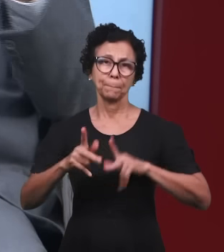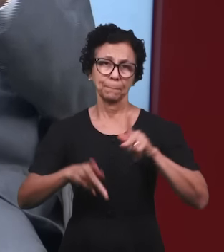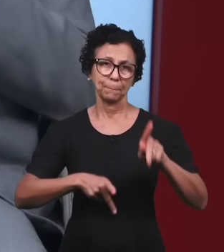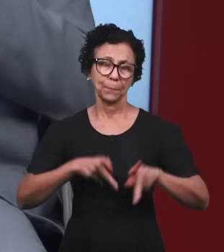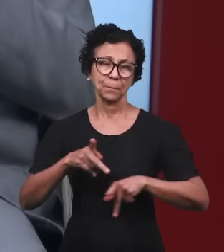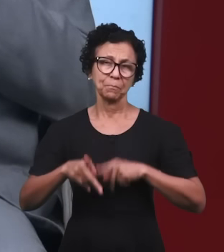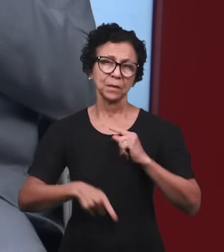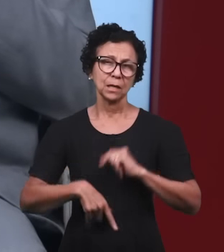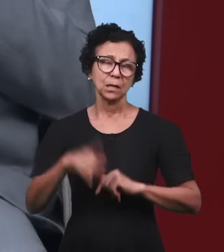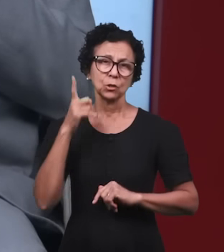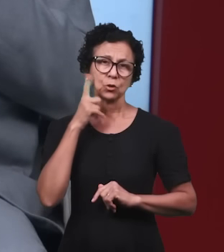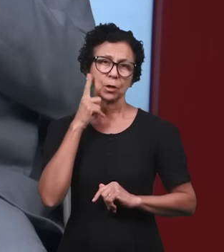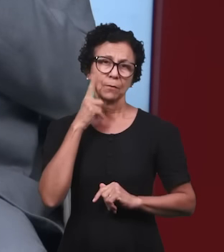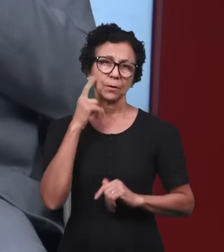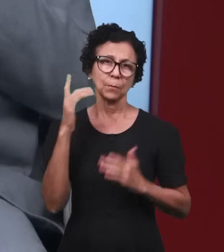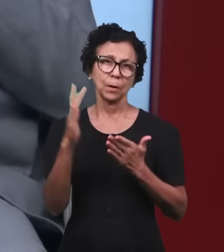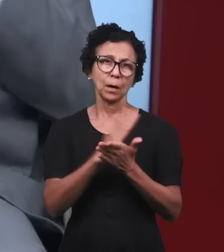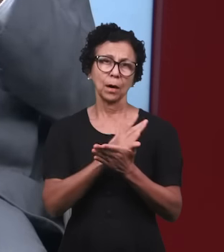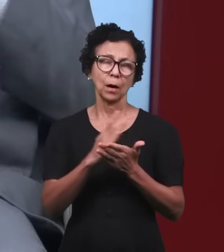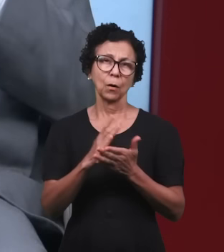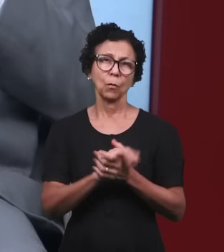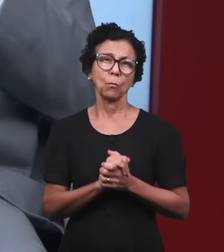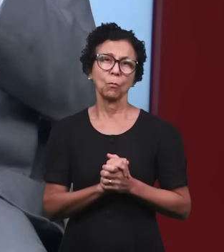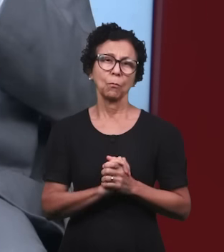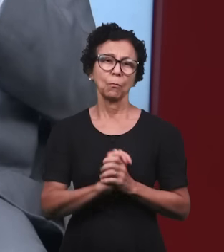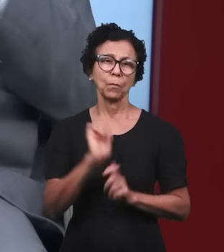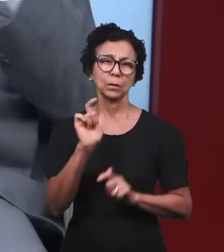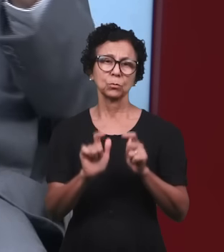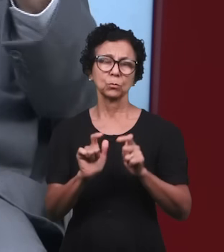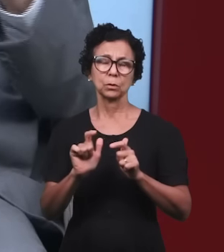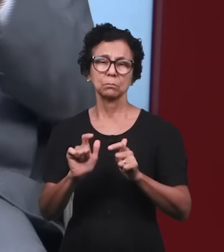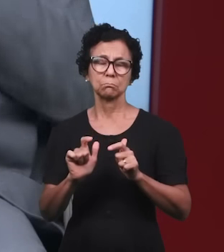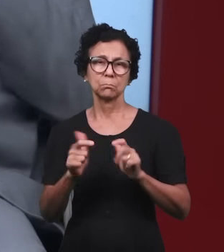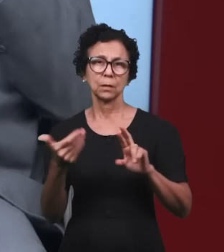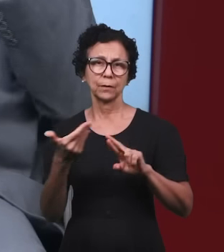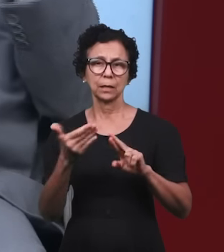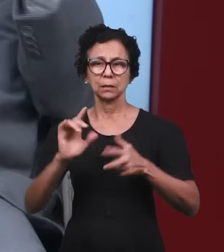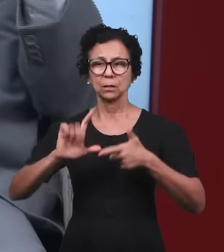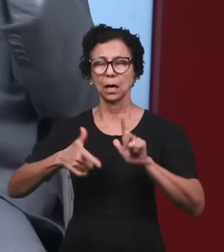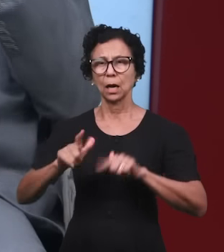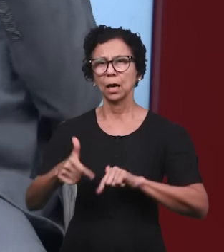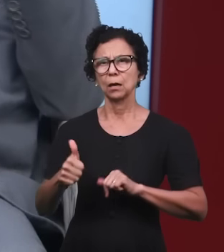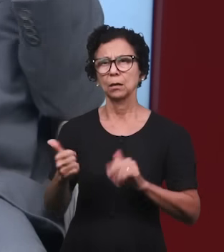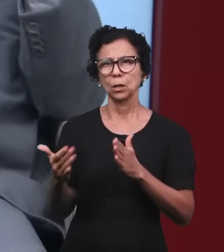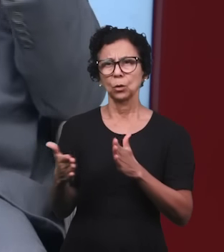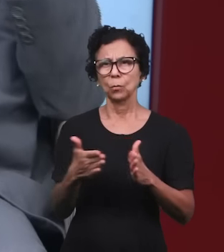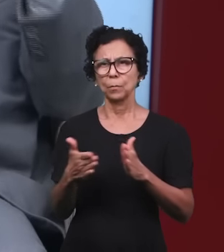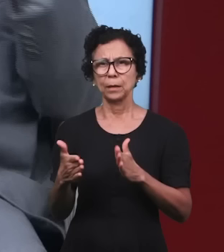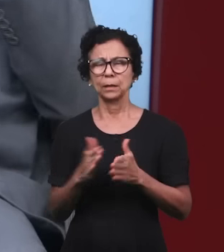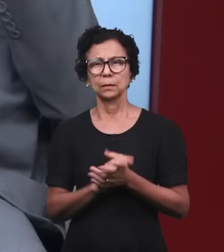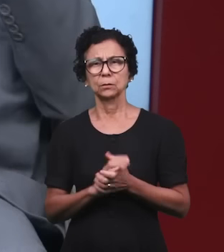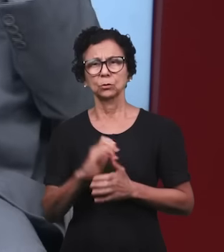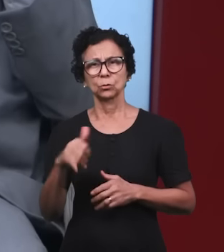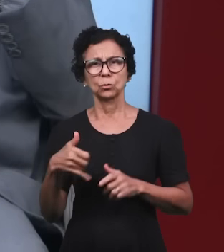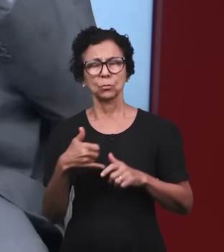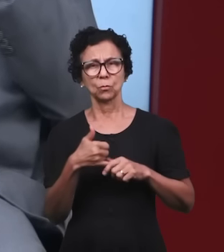Falamos sobre alguns tipos da vida de Israel, falamos sobre os juízes, Josué,